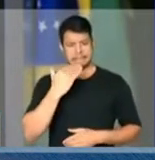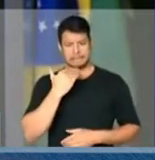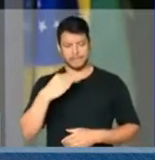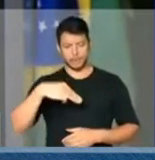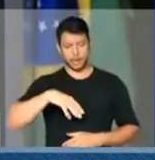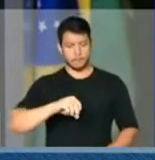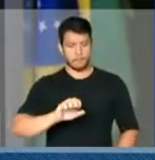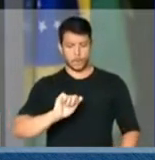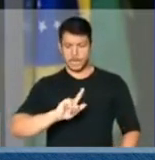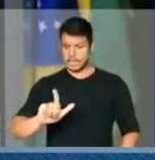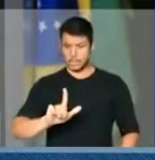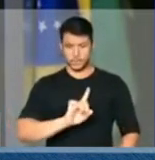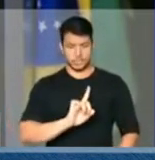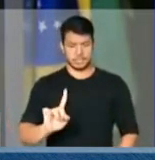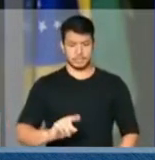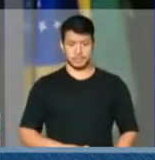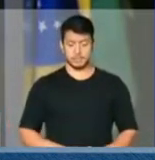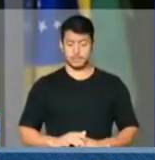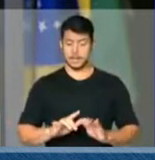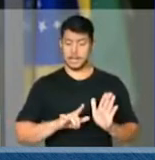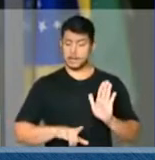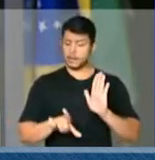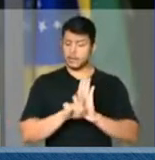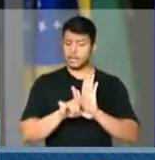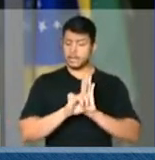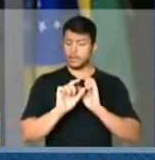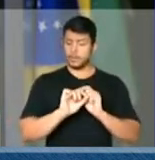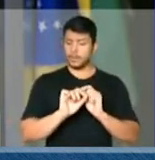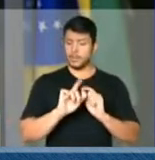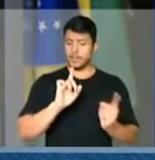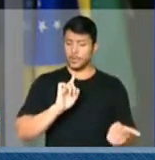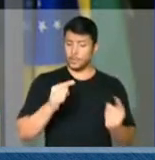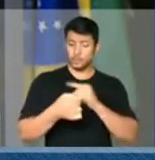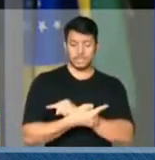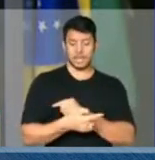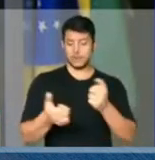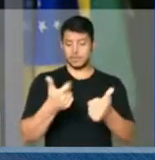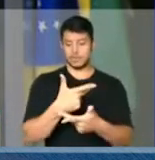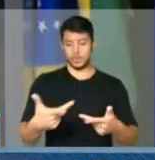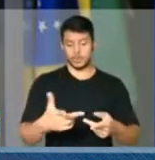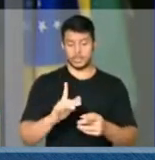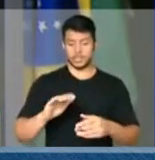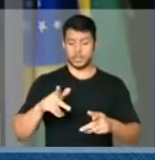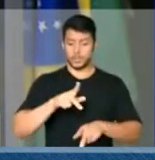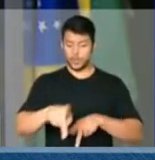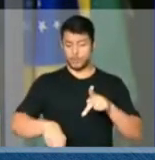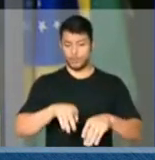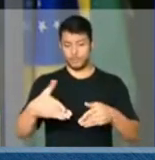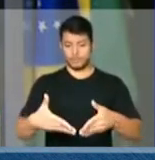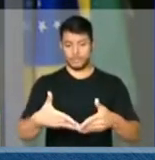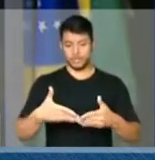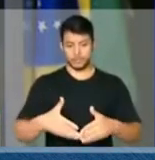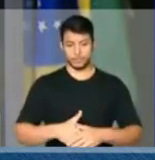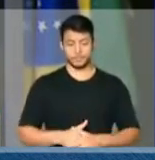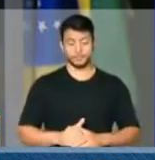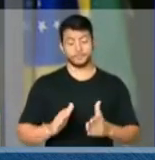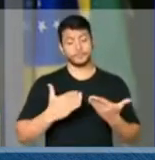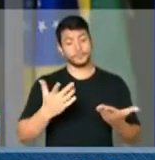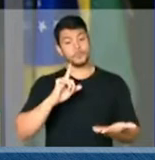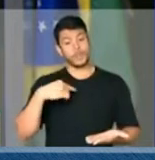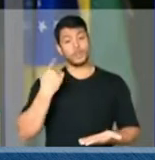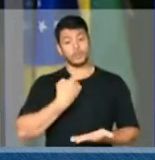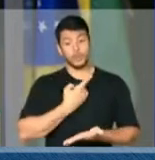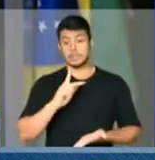legislação que, como eu disse, contraria aquilo que a sociedade pede, e esse Congresso errou